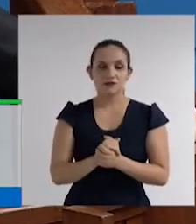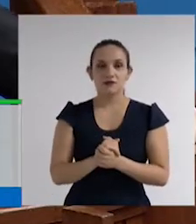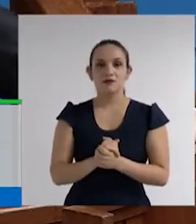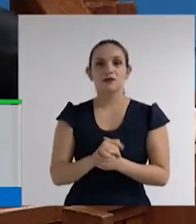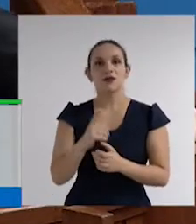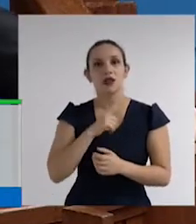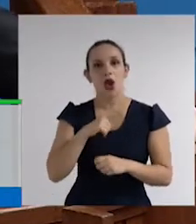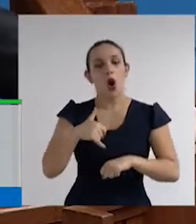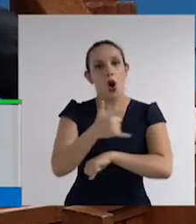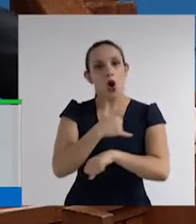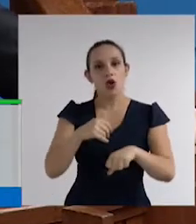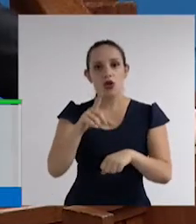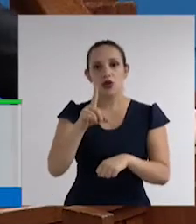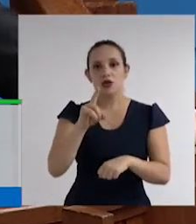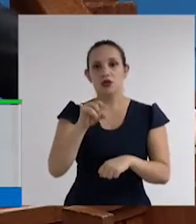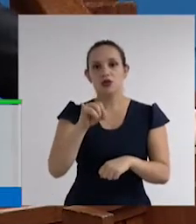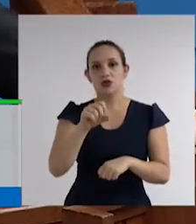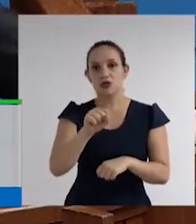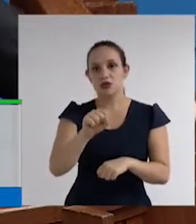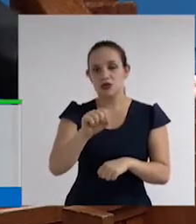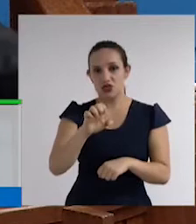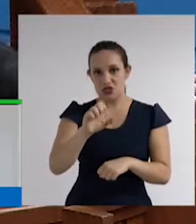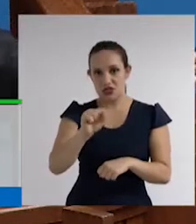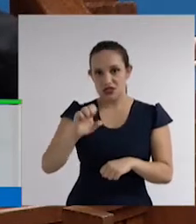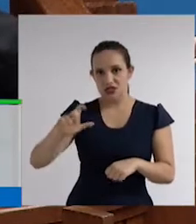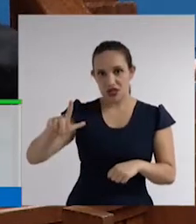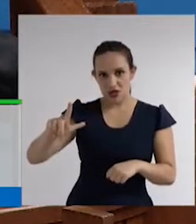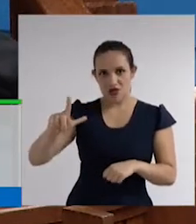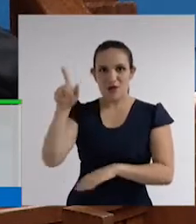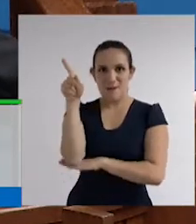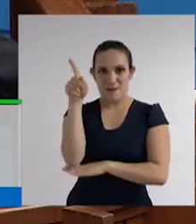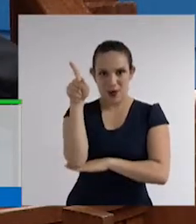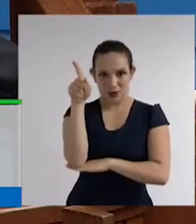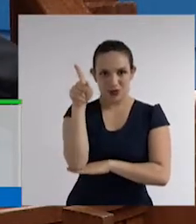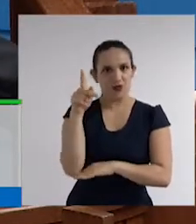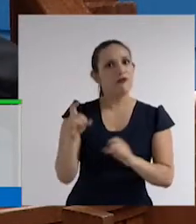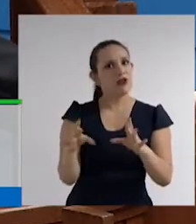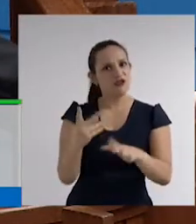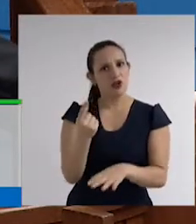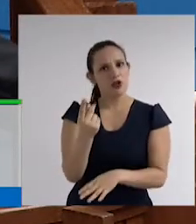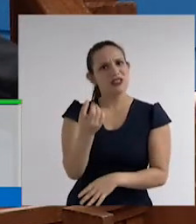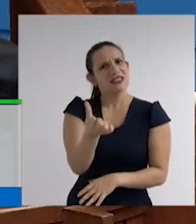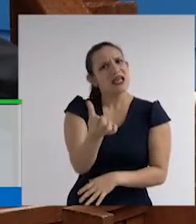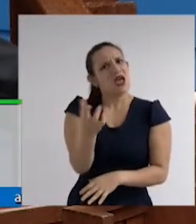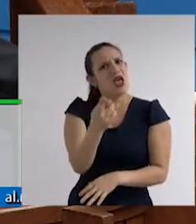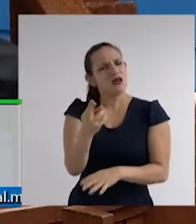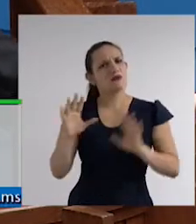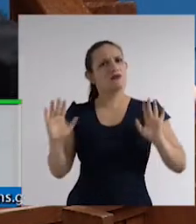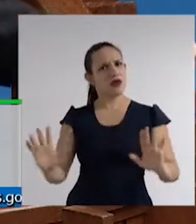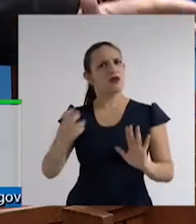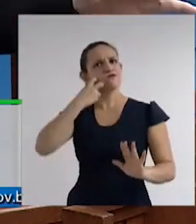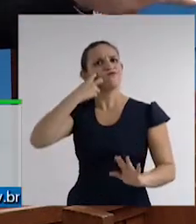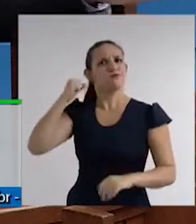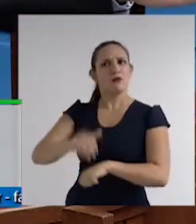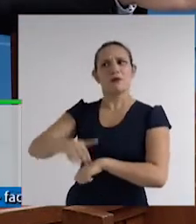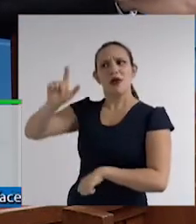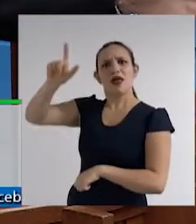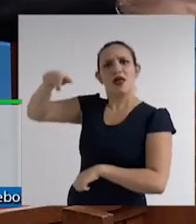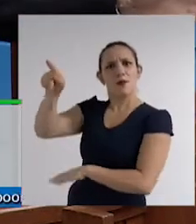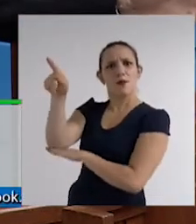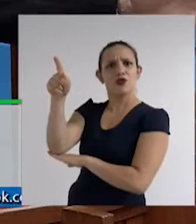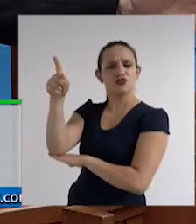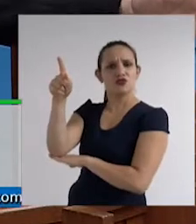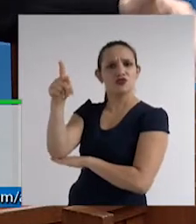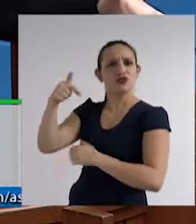R$6. E aí, quem é que está lucrando com isso? Quem está lucrando com isso são os postos